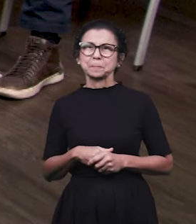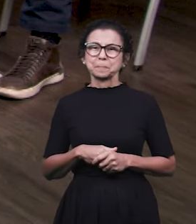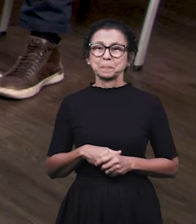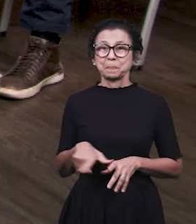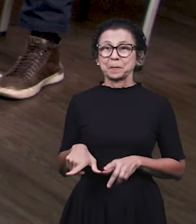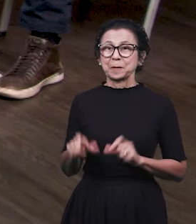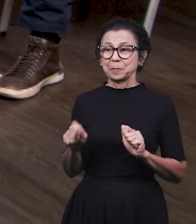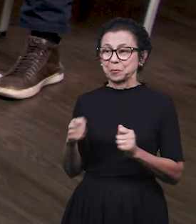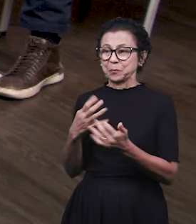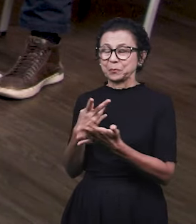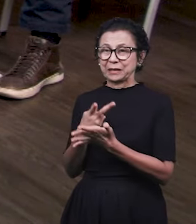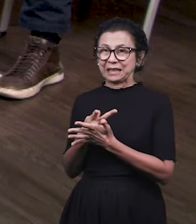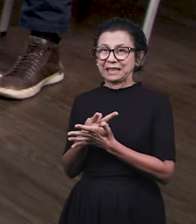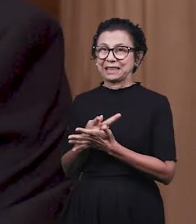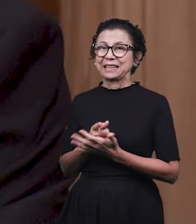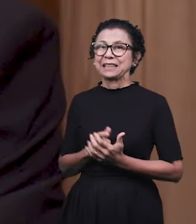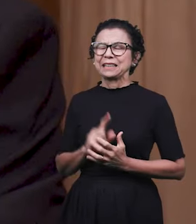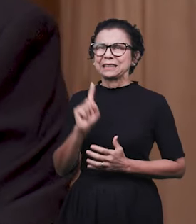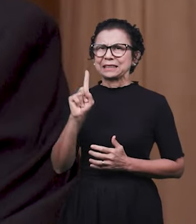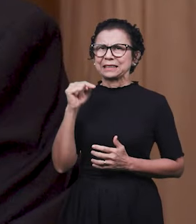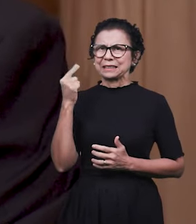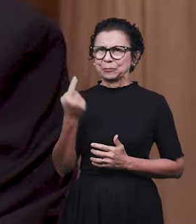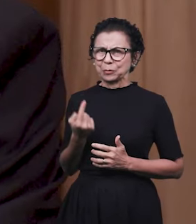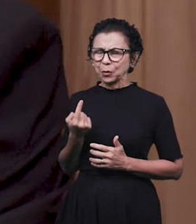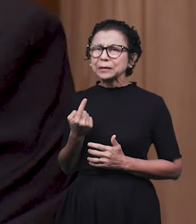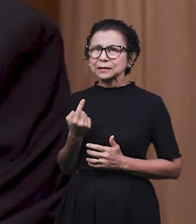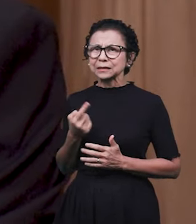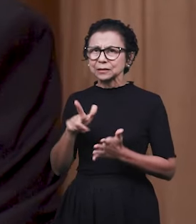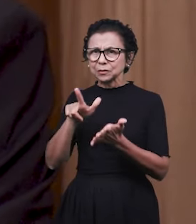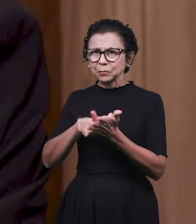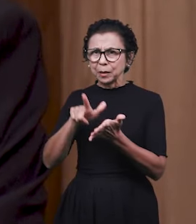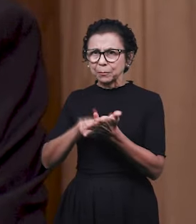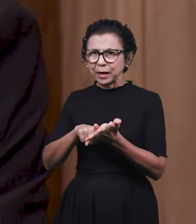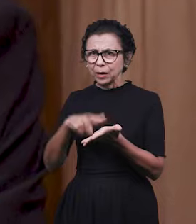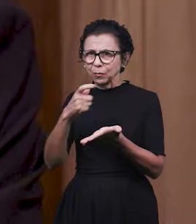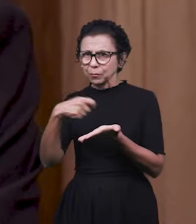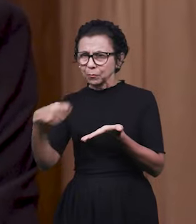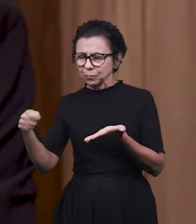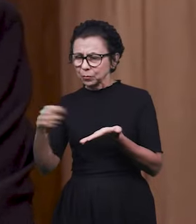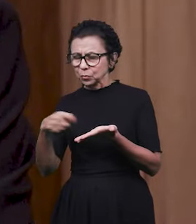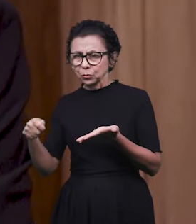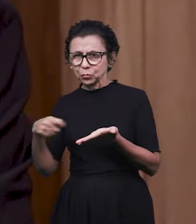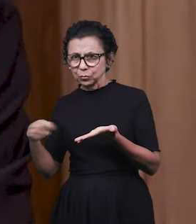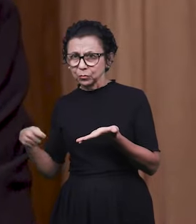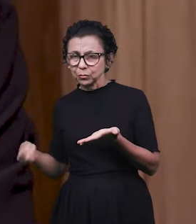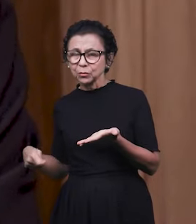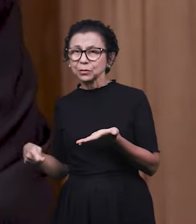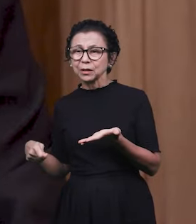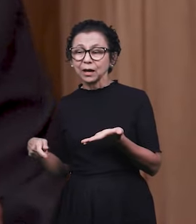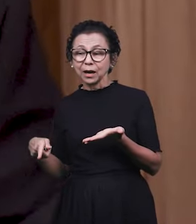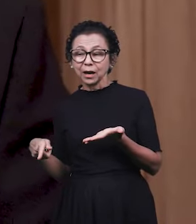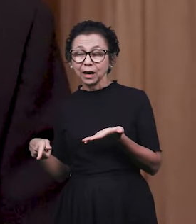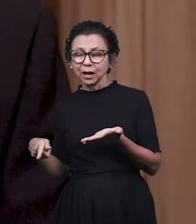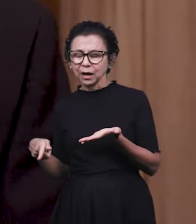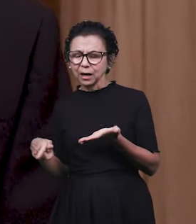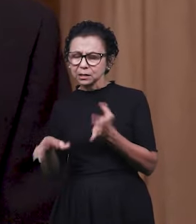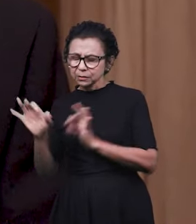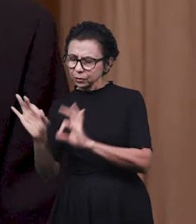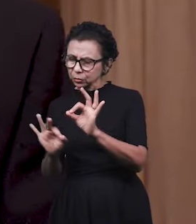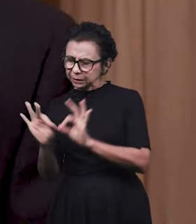agora. Depois que você organiza o processo, você coloca o seu processo criativo, vamos dizer assim, em jogo, aí é o momento de